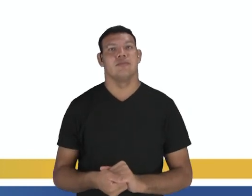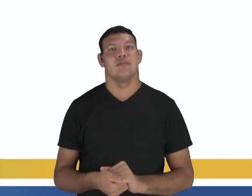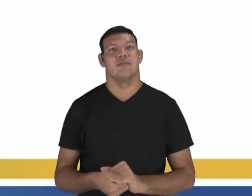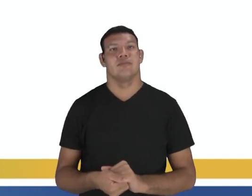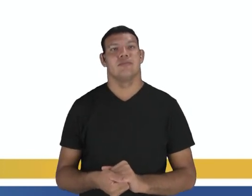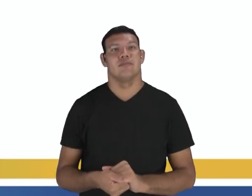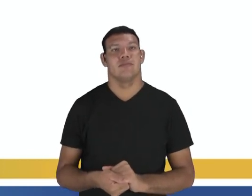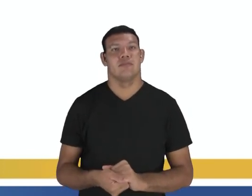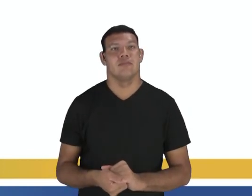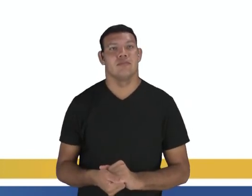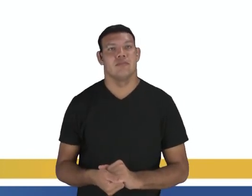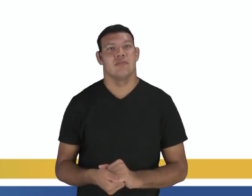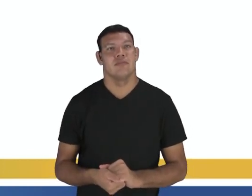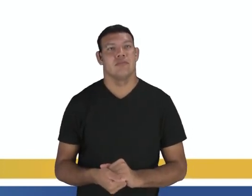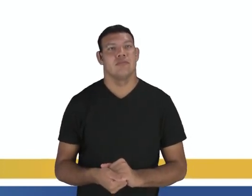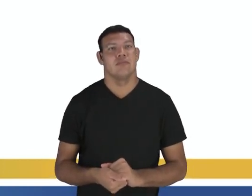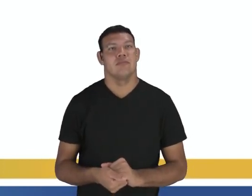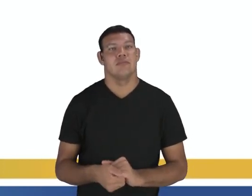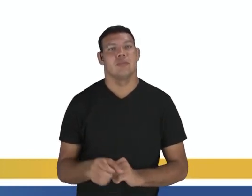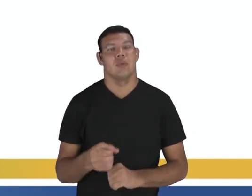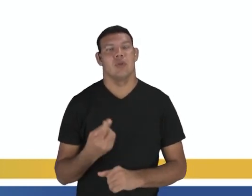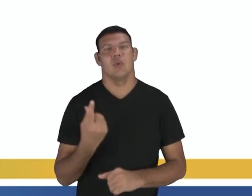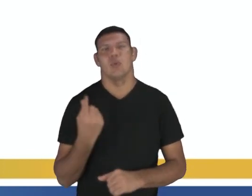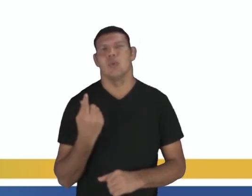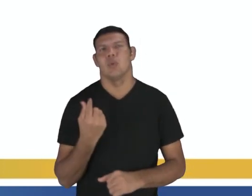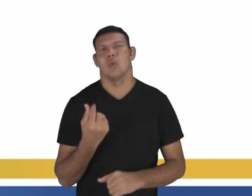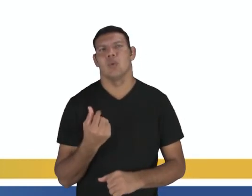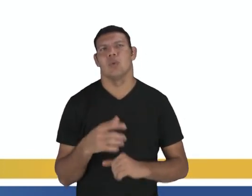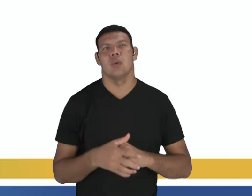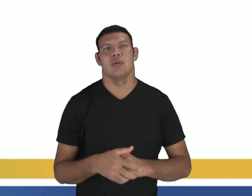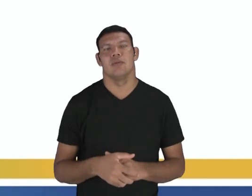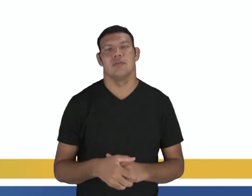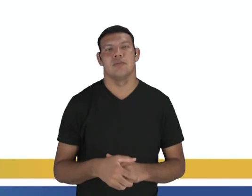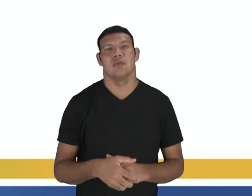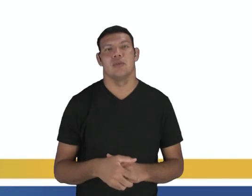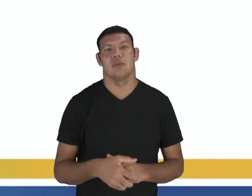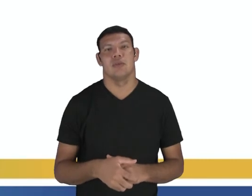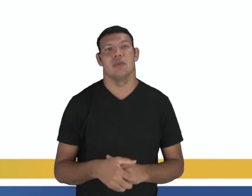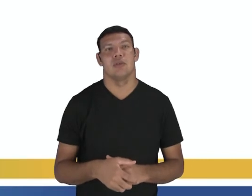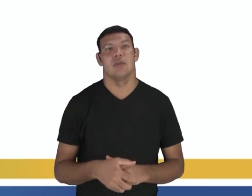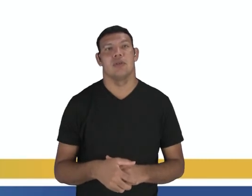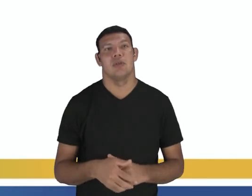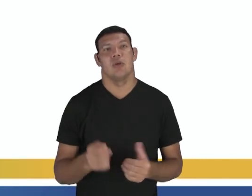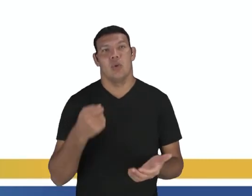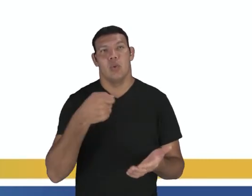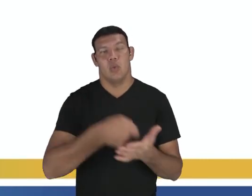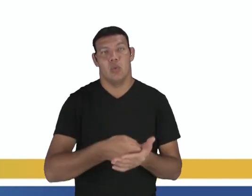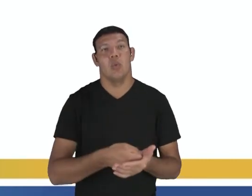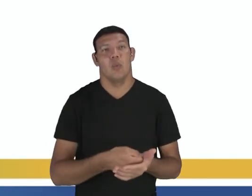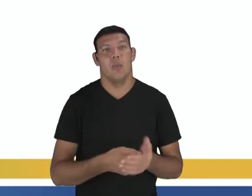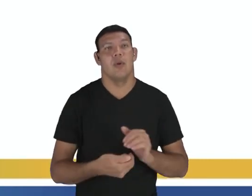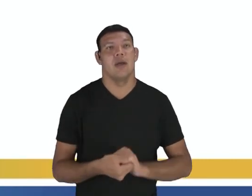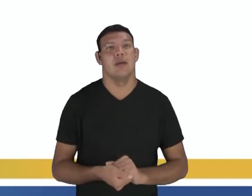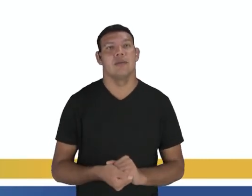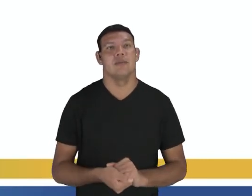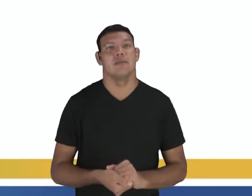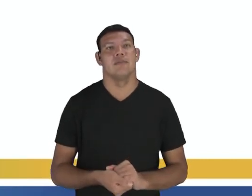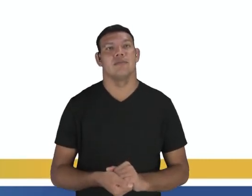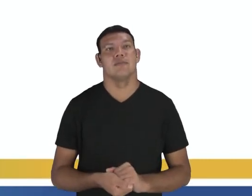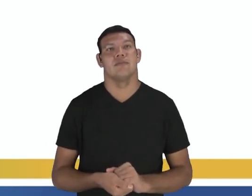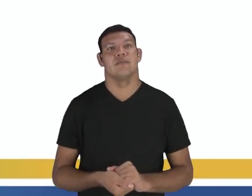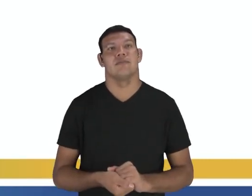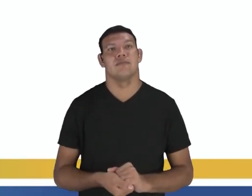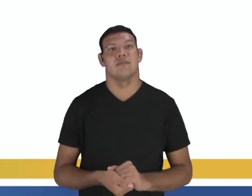A outra pergunta é, quanto que ele cobraria por um frete de 6 km? Então vamos resolver isso daí. Vamos resolver primeiro a